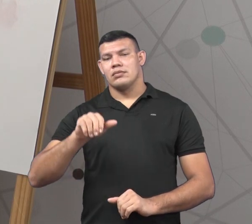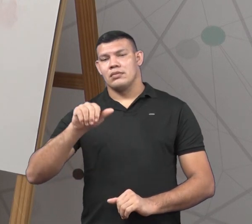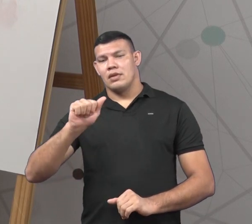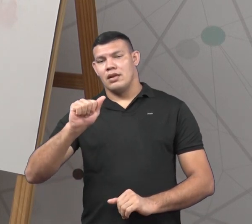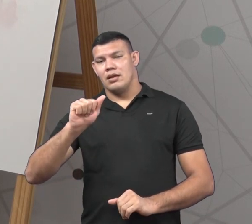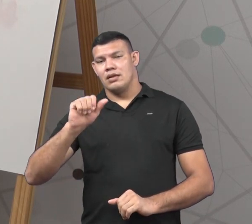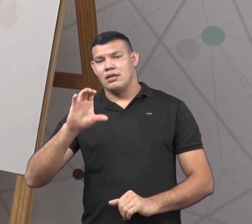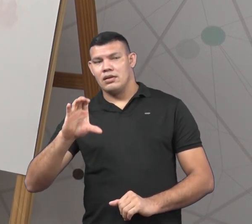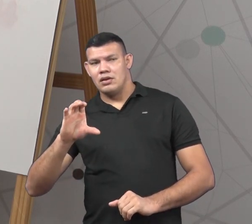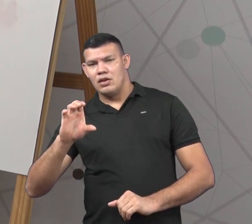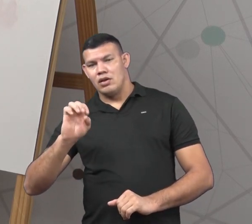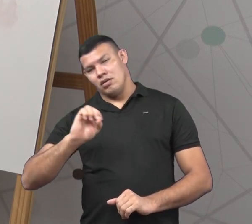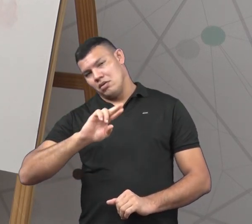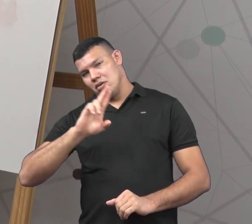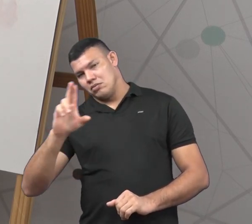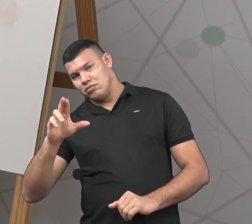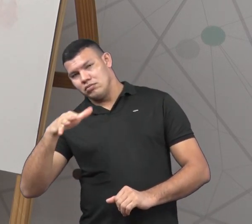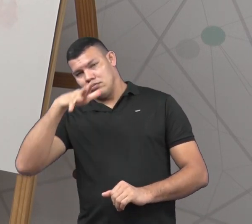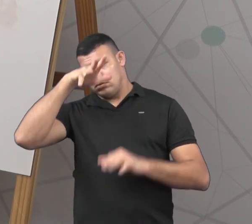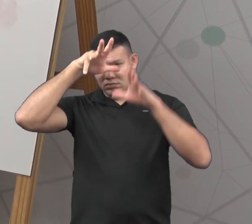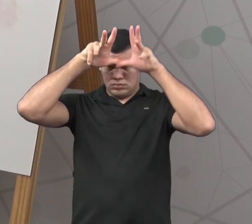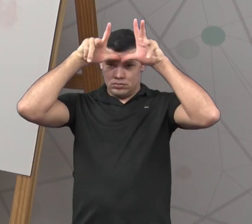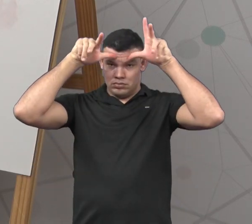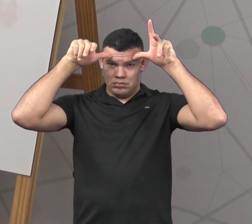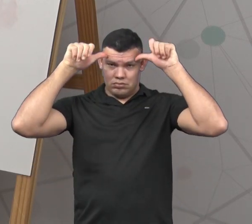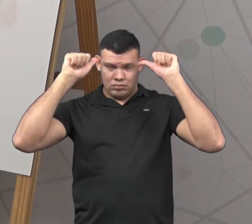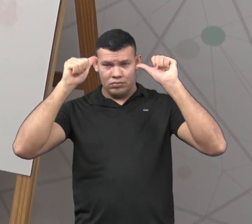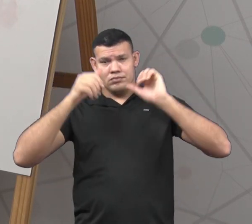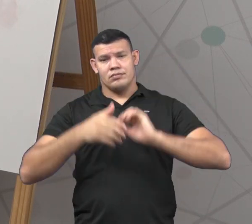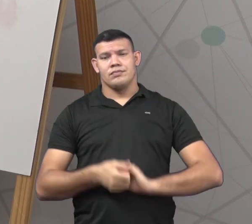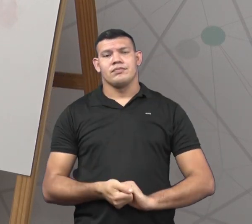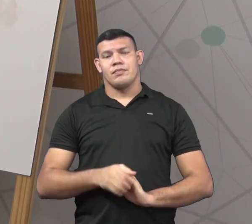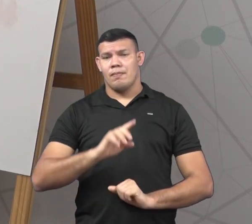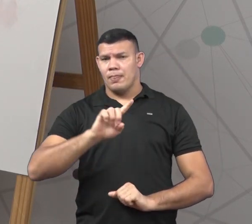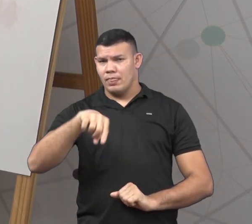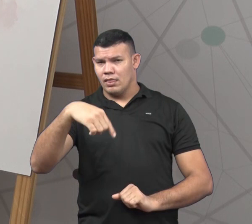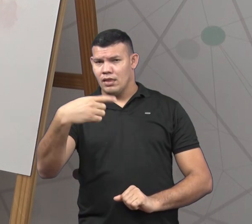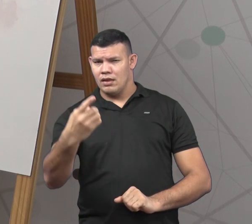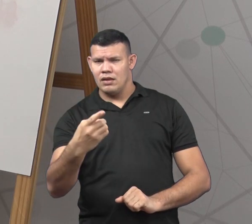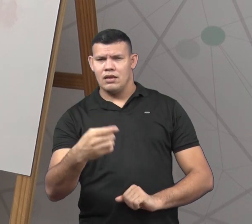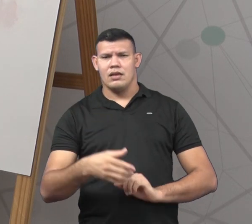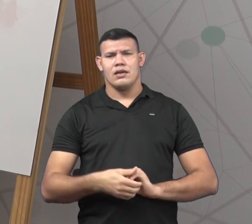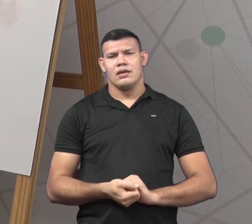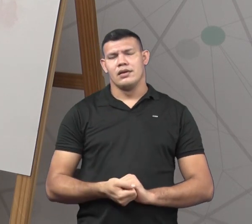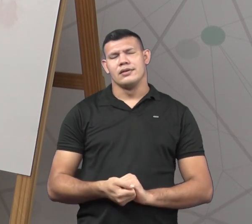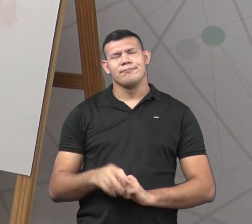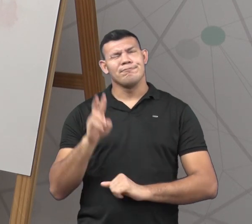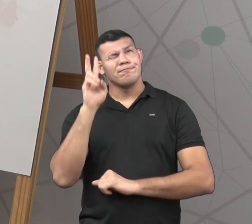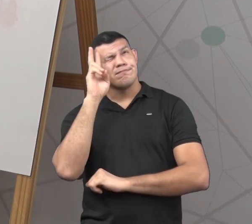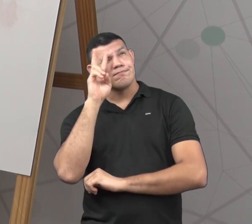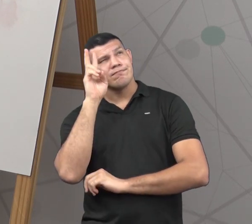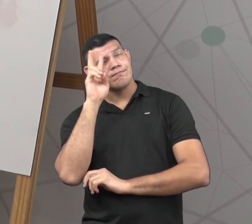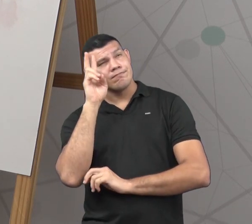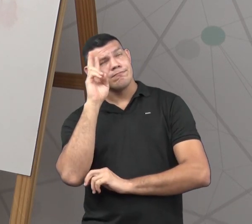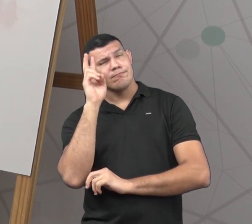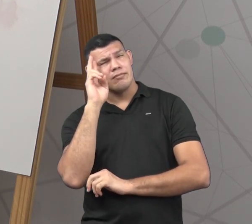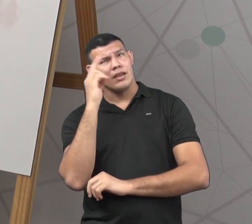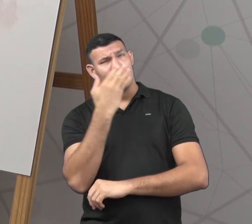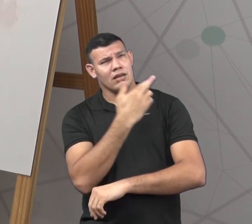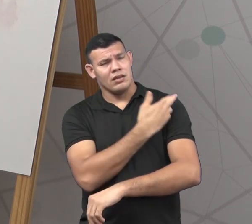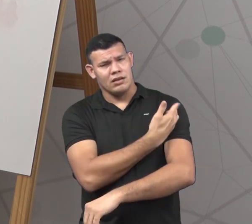Acre, ok? Temos depois de 98, deixa eu lembrar, eu vim para Rio